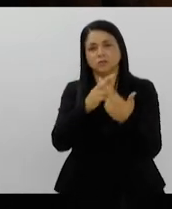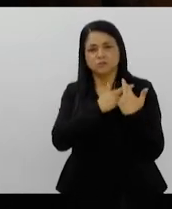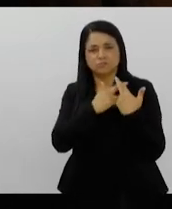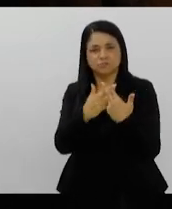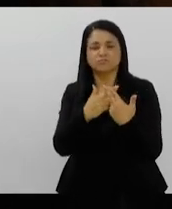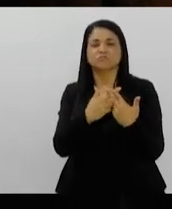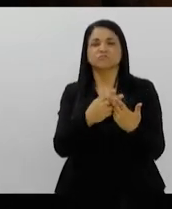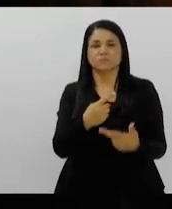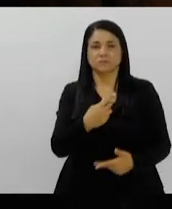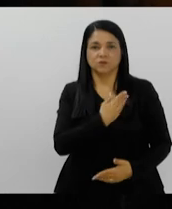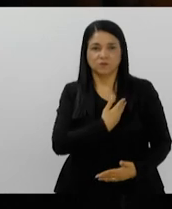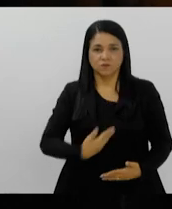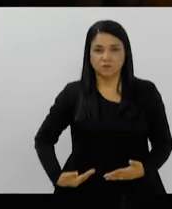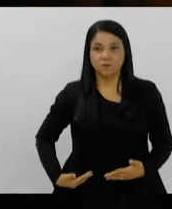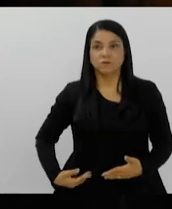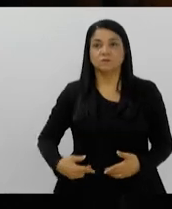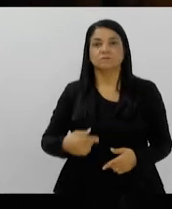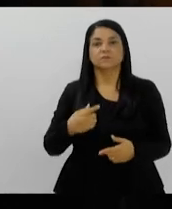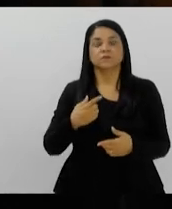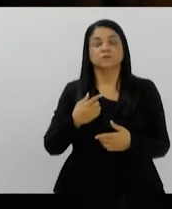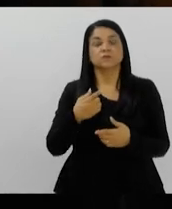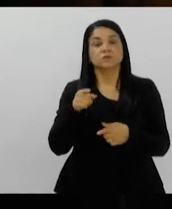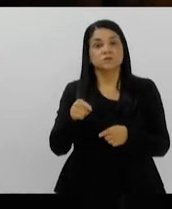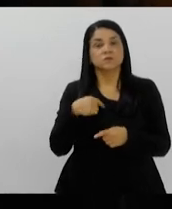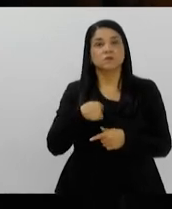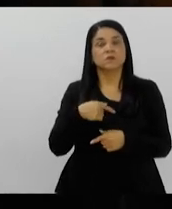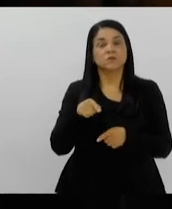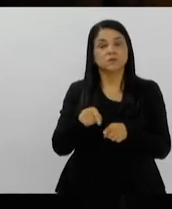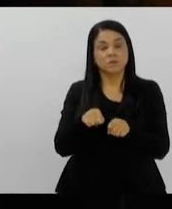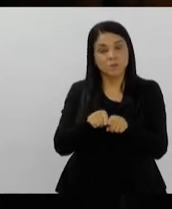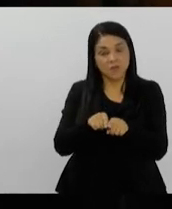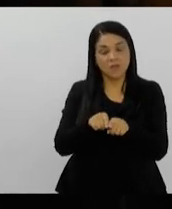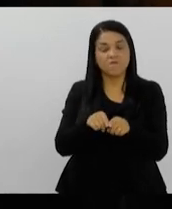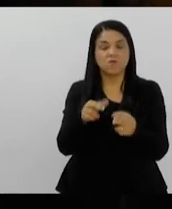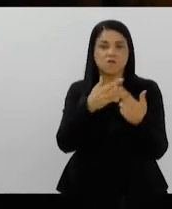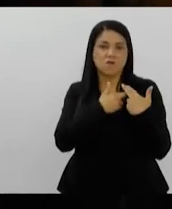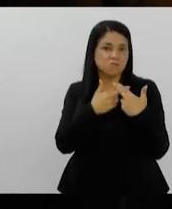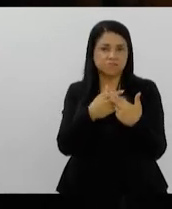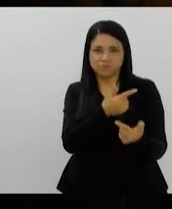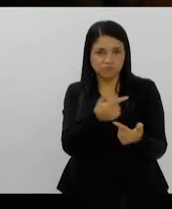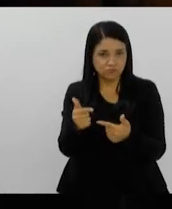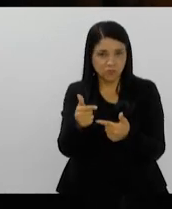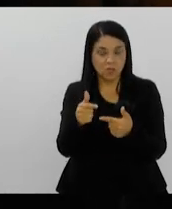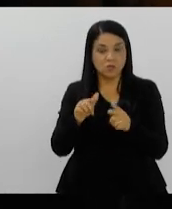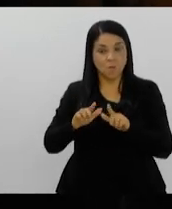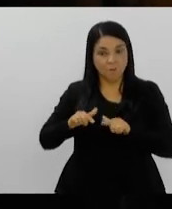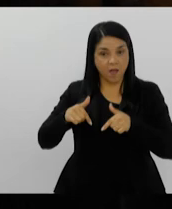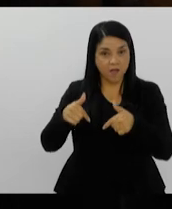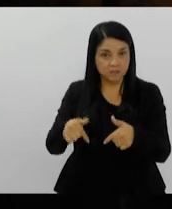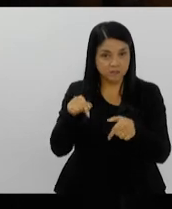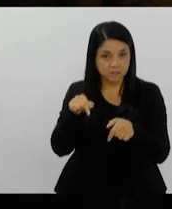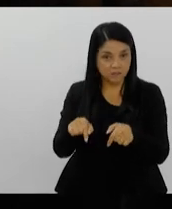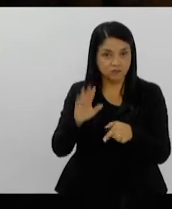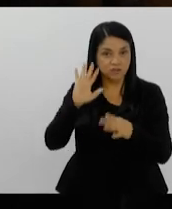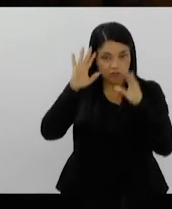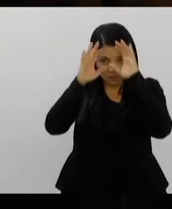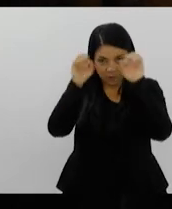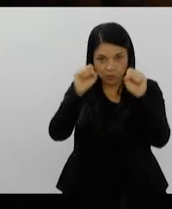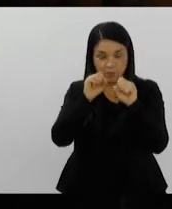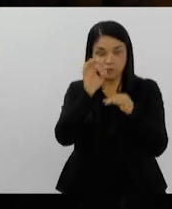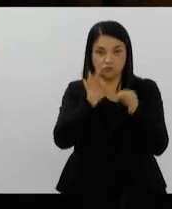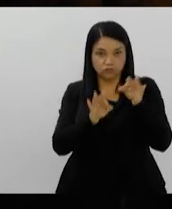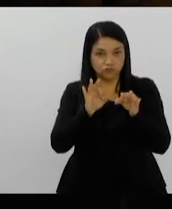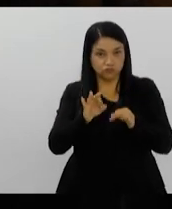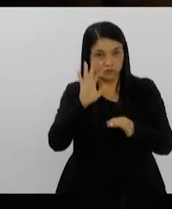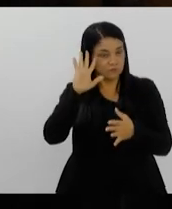governo. Foi irresponsável quando passou a mão na cabeça do CCR de uma ação que já tinha decisão do Superior Tribunal de Justiça,